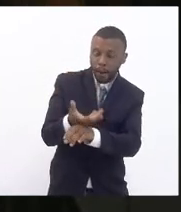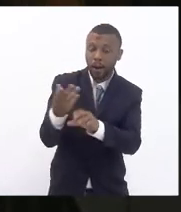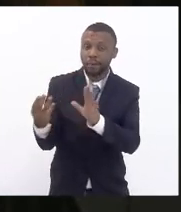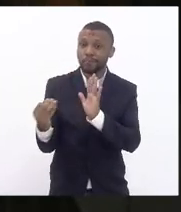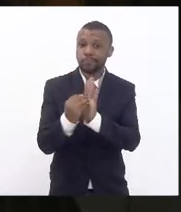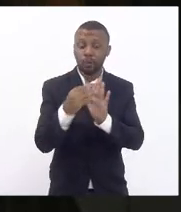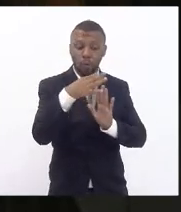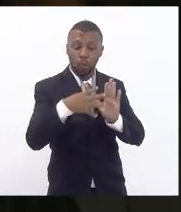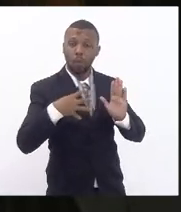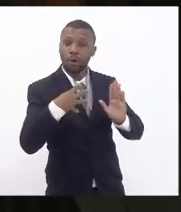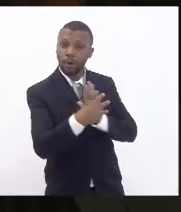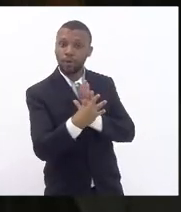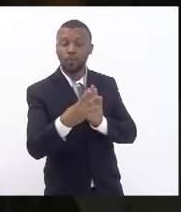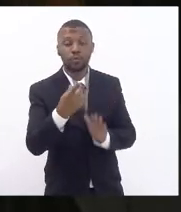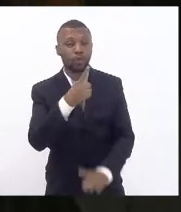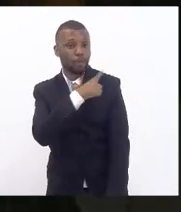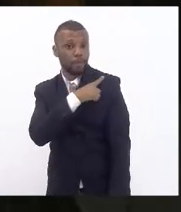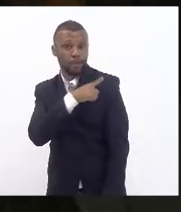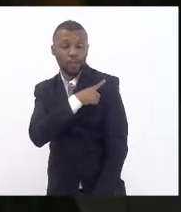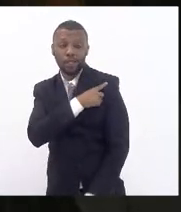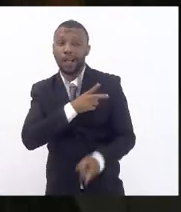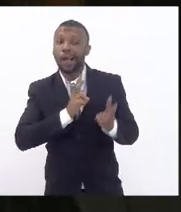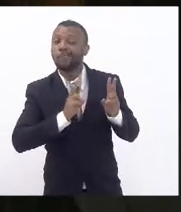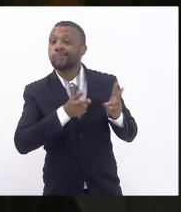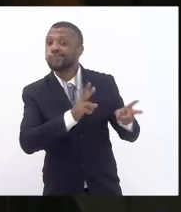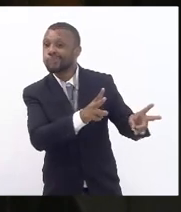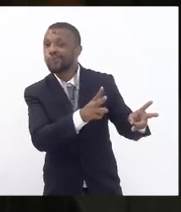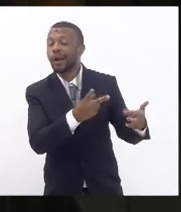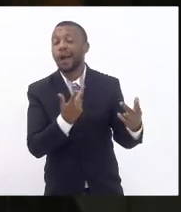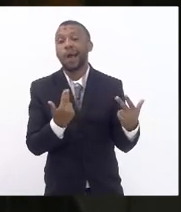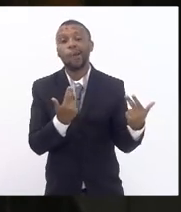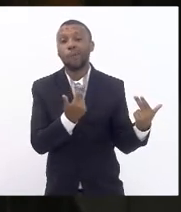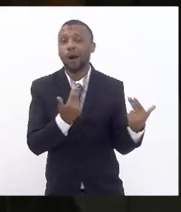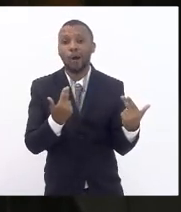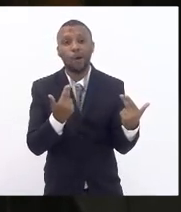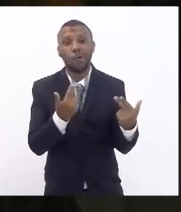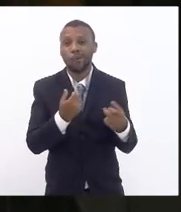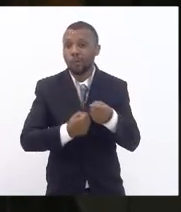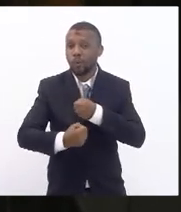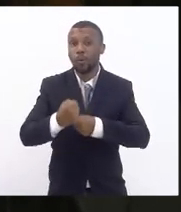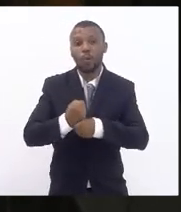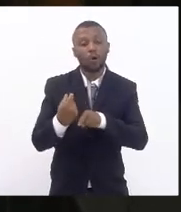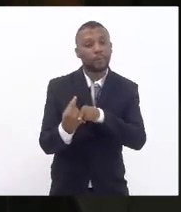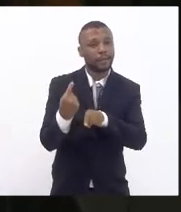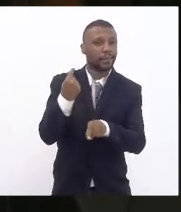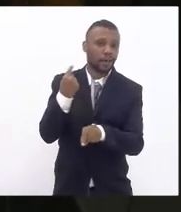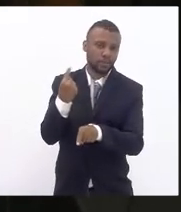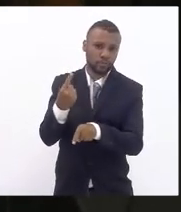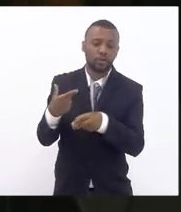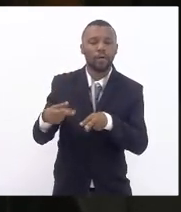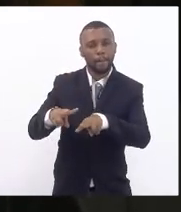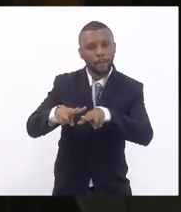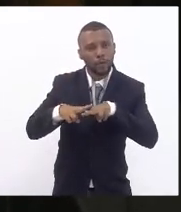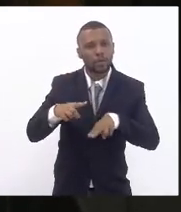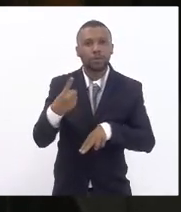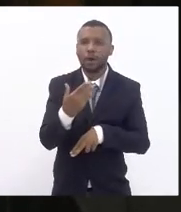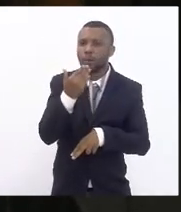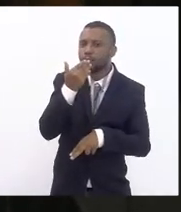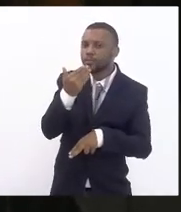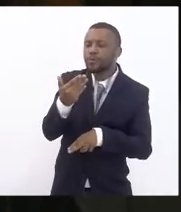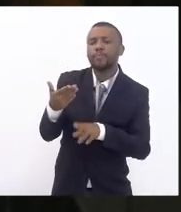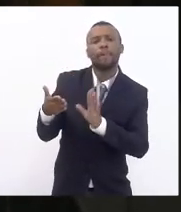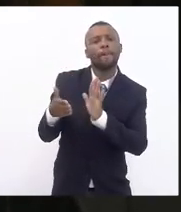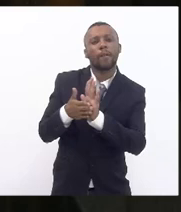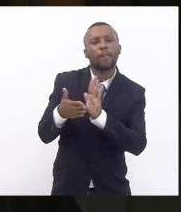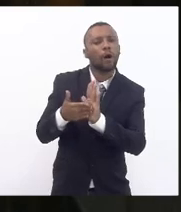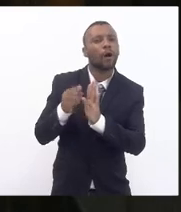primeiro ano. Que o primeiro ano continue como o currículo do ano passado. E para isso nós propusemos que